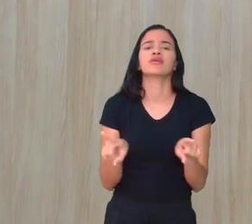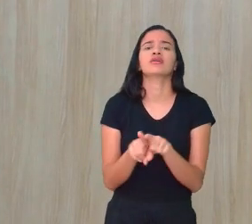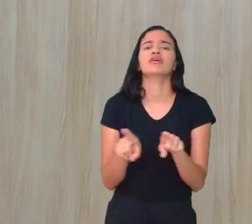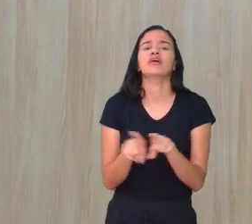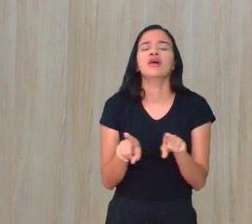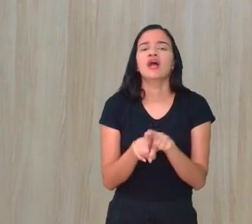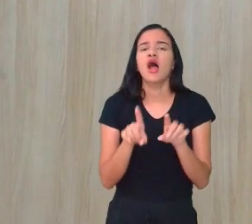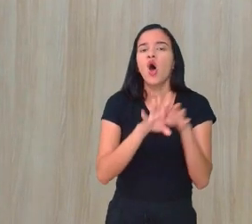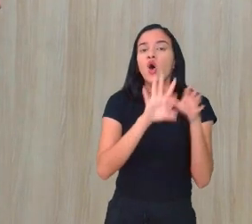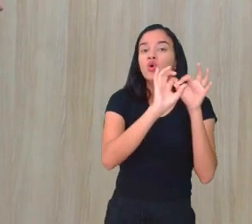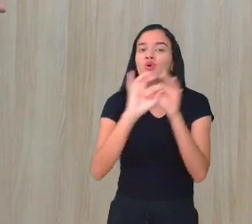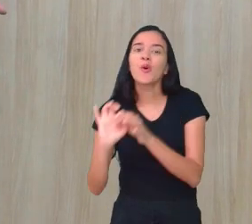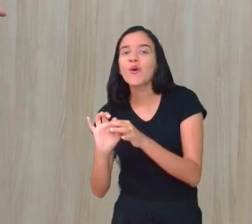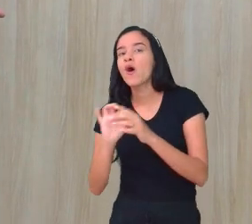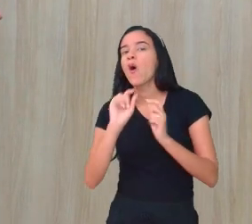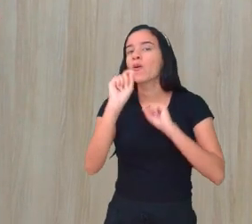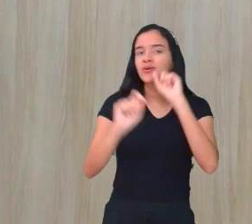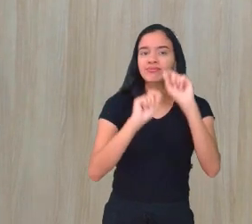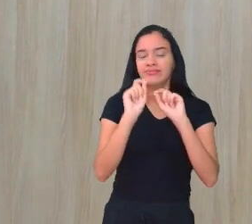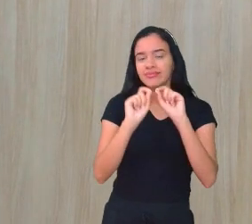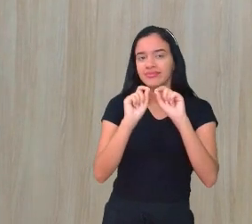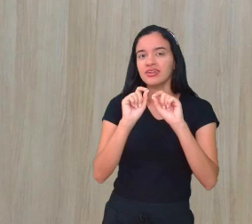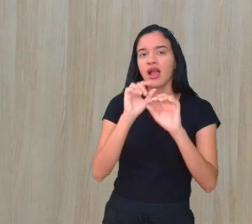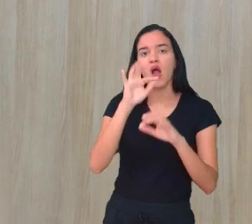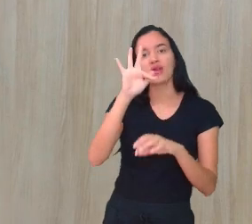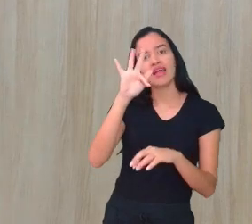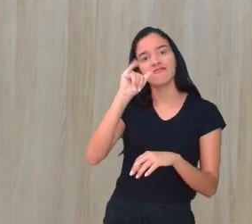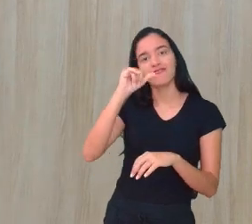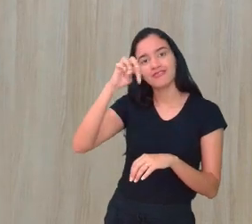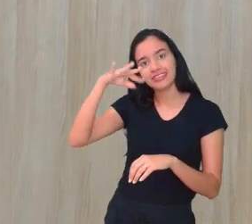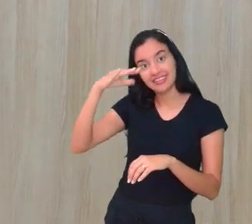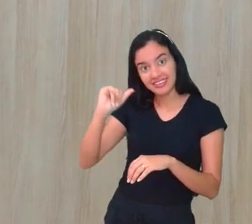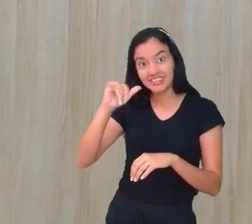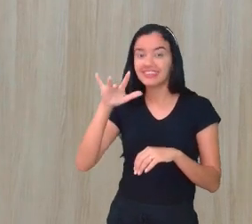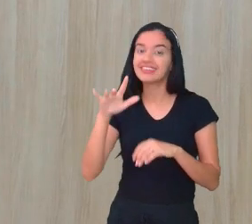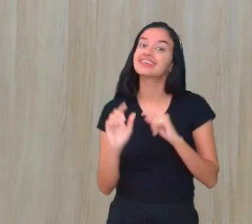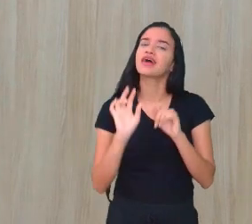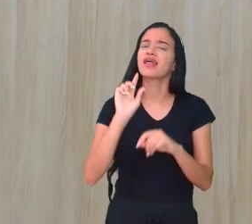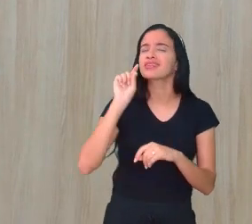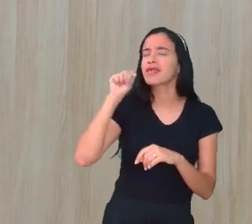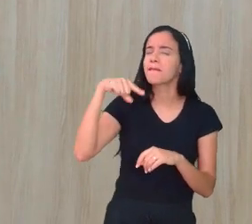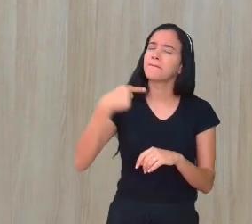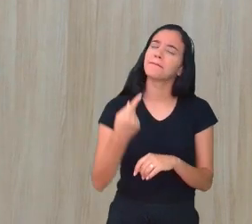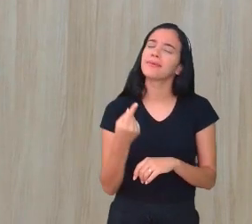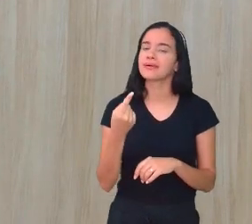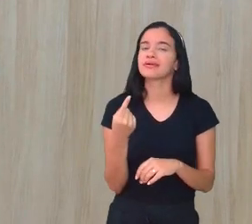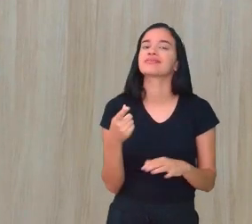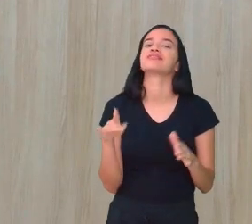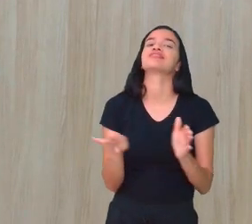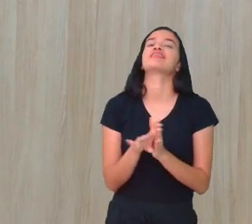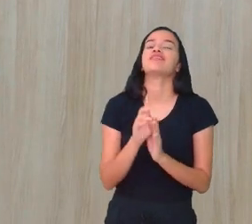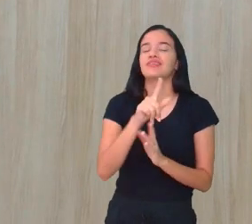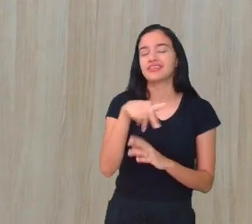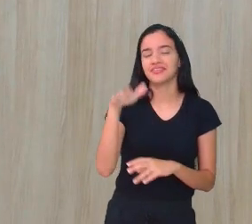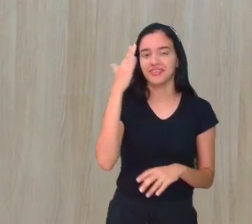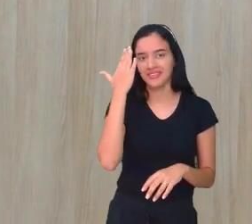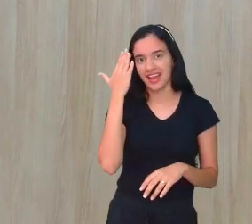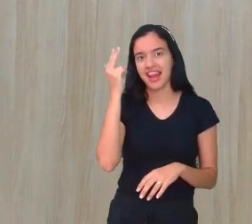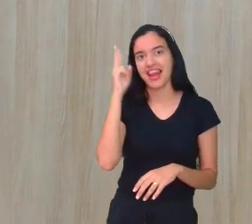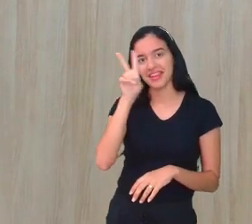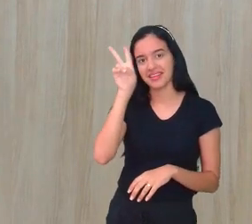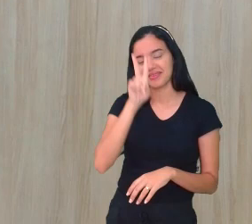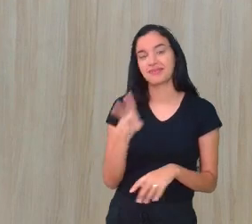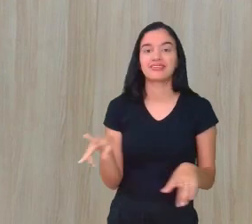outro contexto na física, né? Que é maravilhoso também. Mas mais para frente, quando chegar lá em física, vocês vão lembrar da educação física